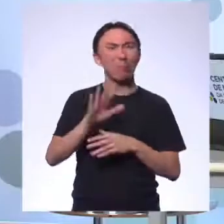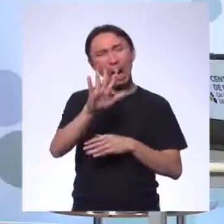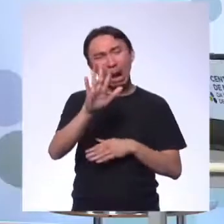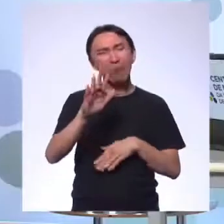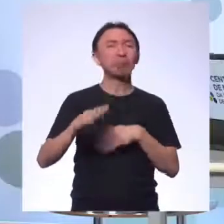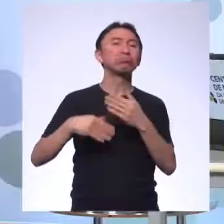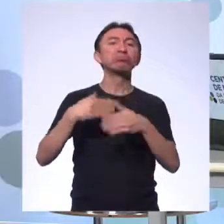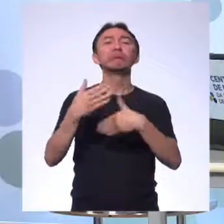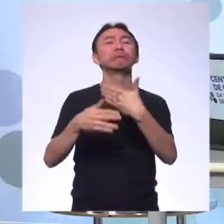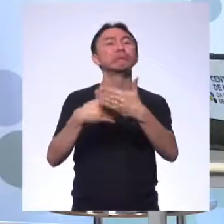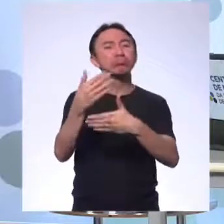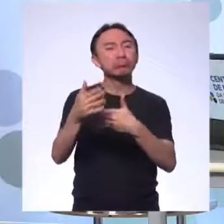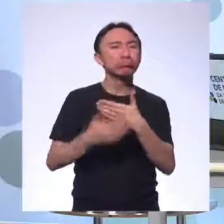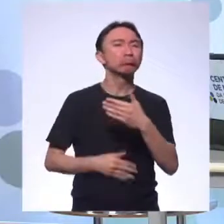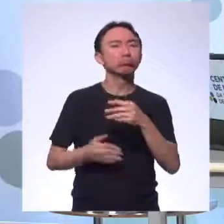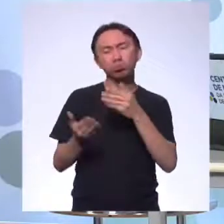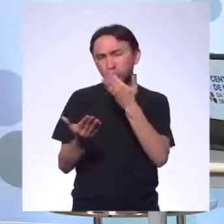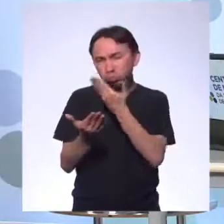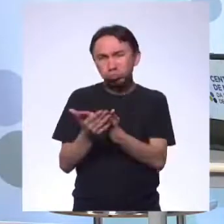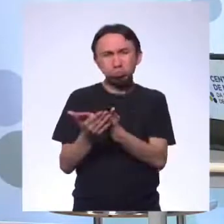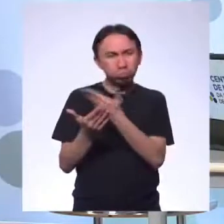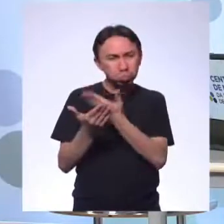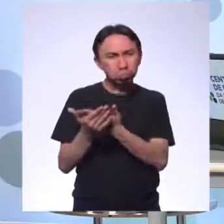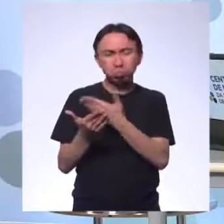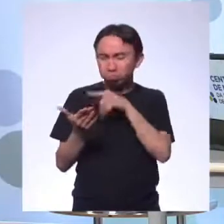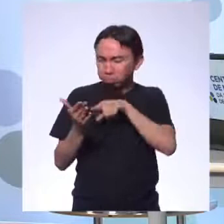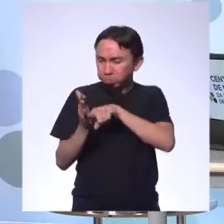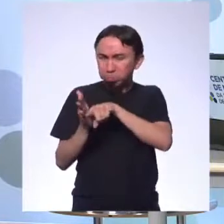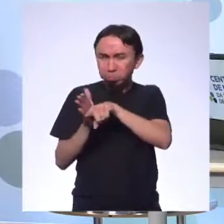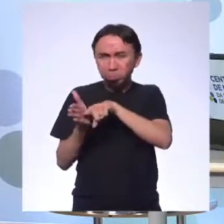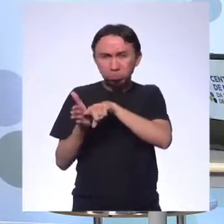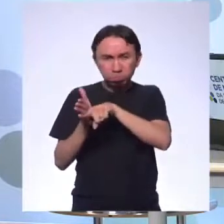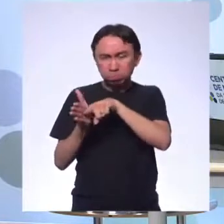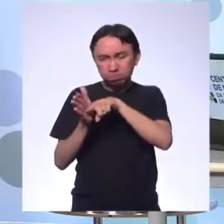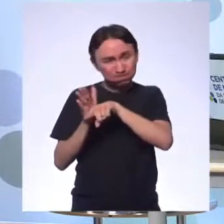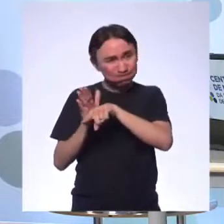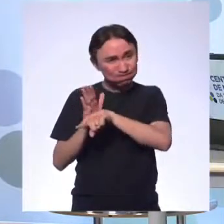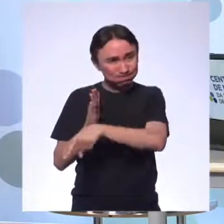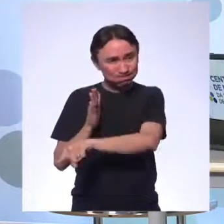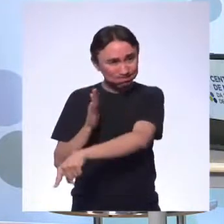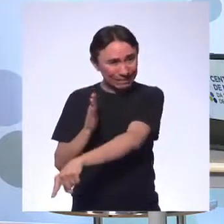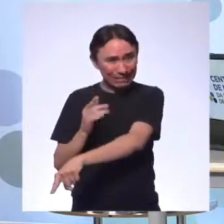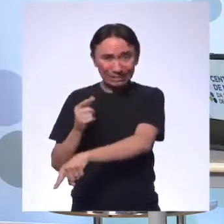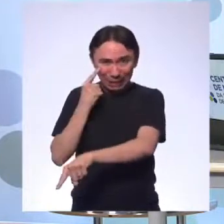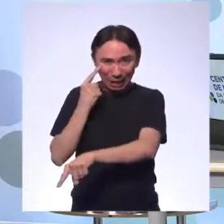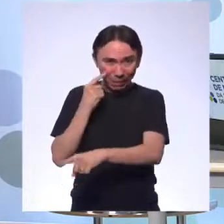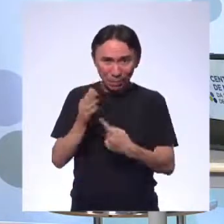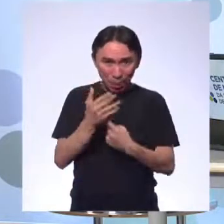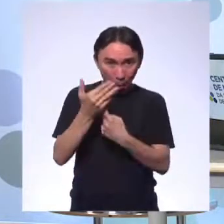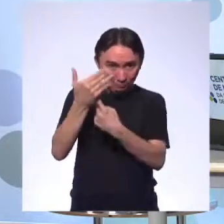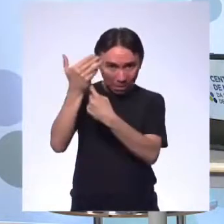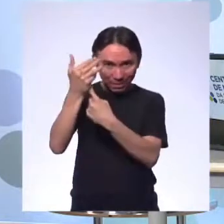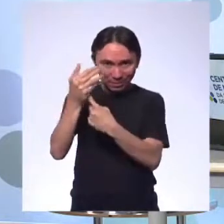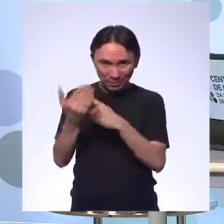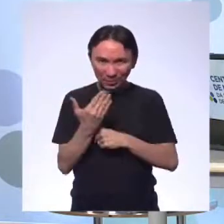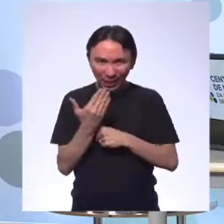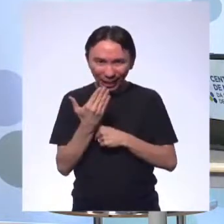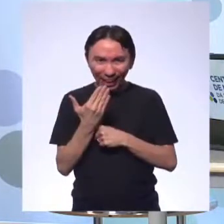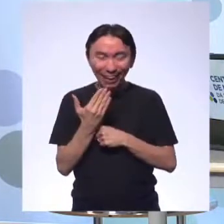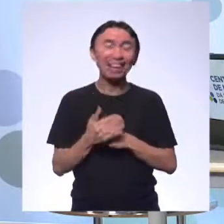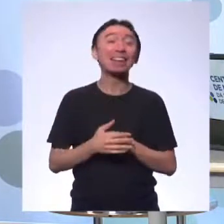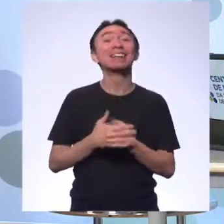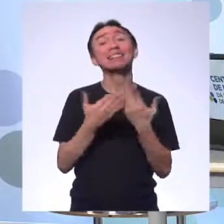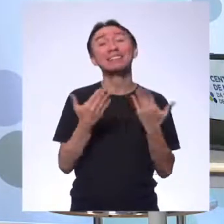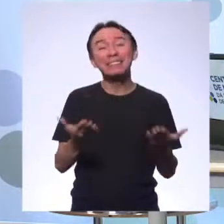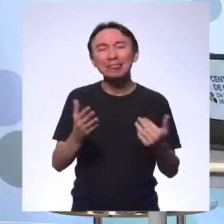avanços, né, nos estudos que a gente tem, e atrelados à tecnologia, começaram a se pensar se somente essas características